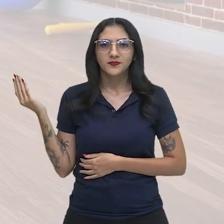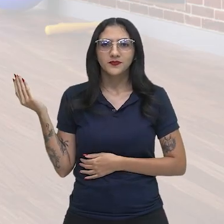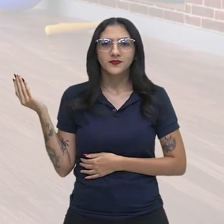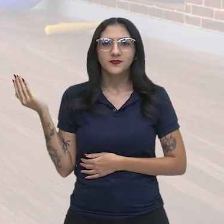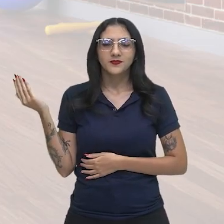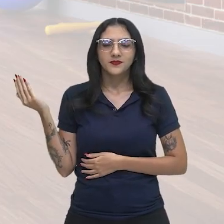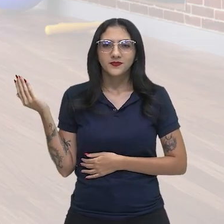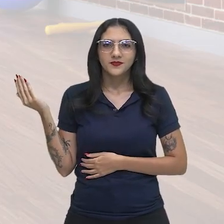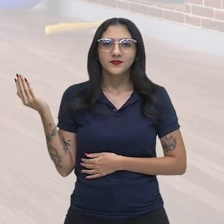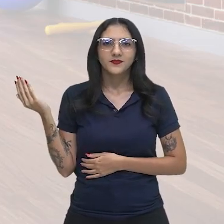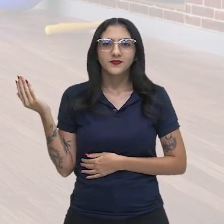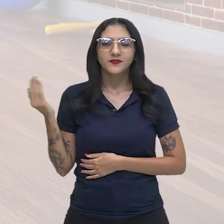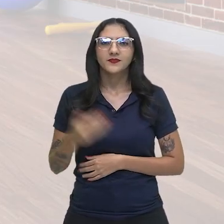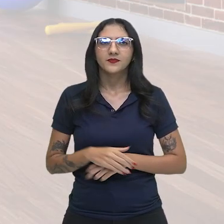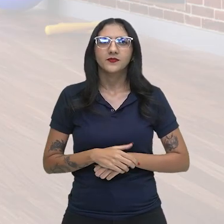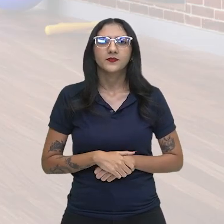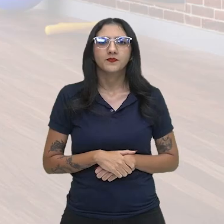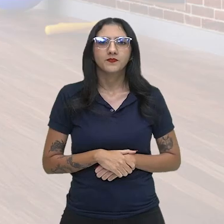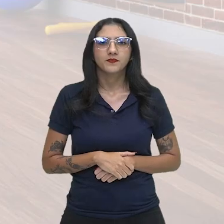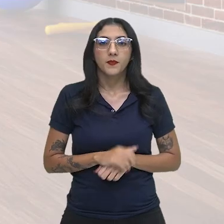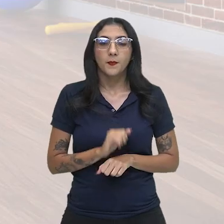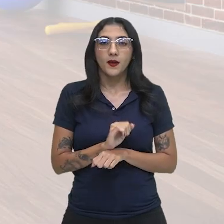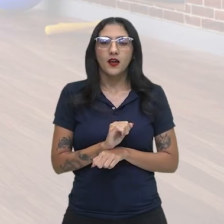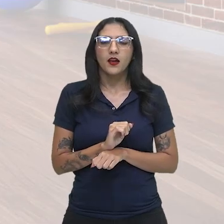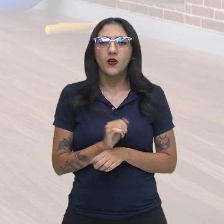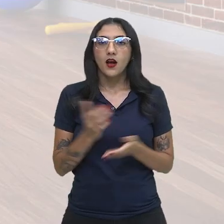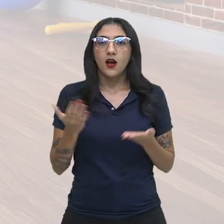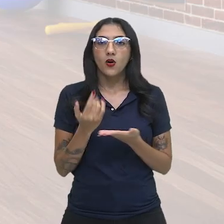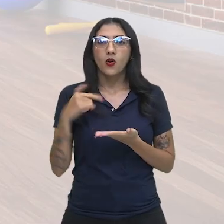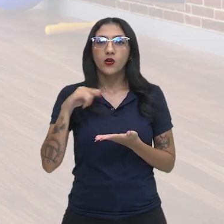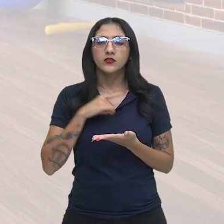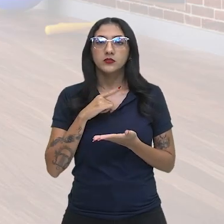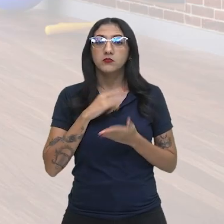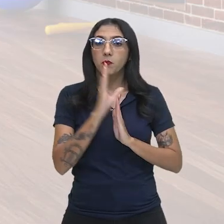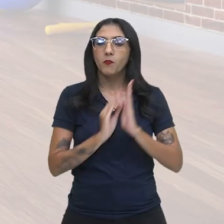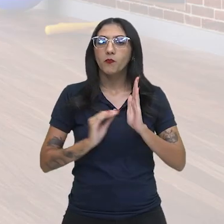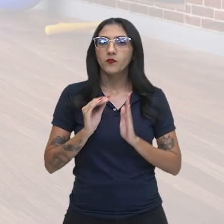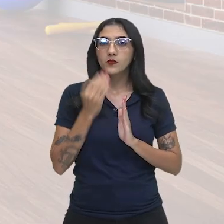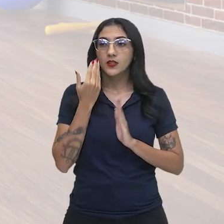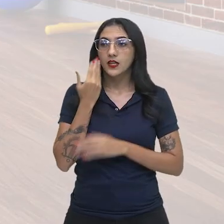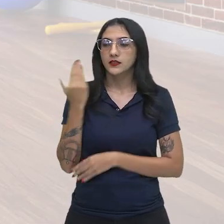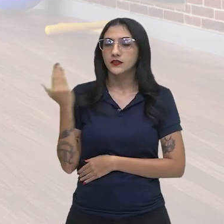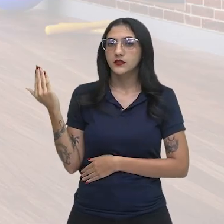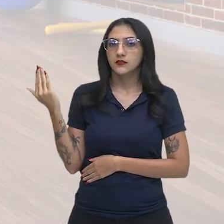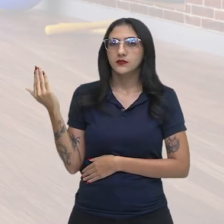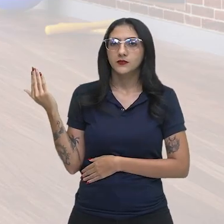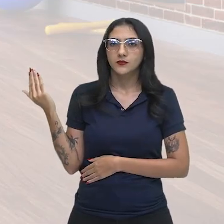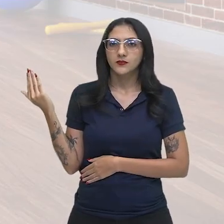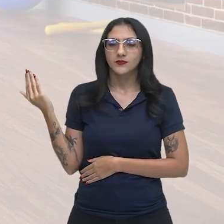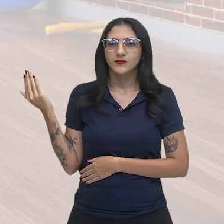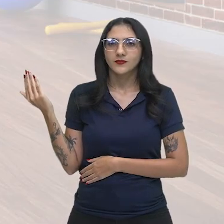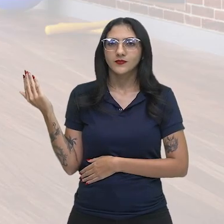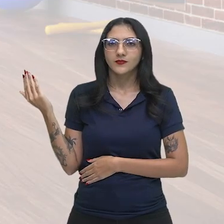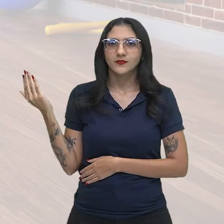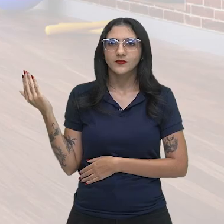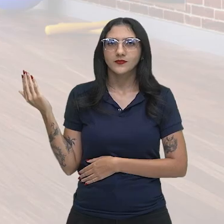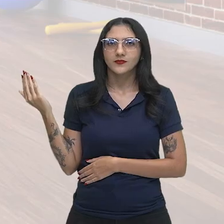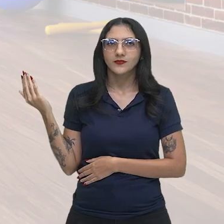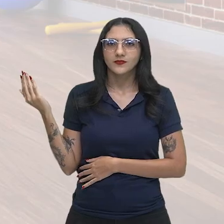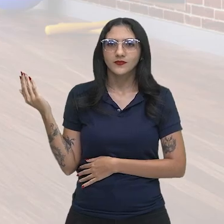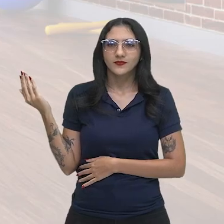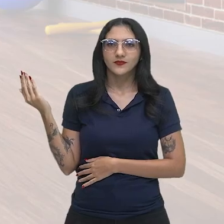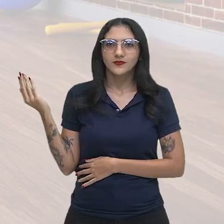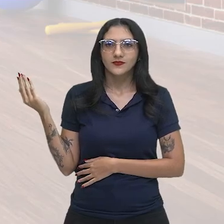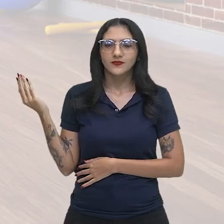Tá bom? Parou. Agora você vai jogar o braço, ó, na lateral, tá? 1,